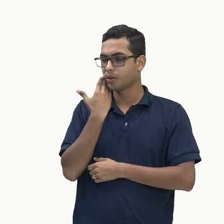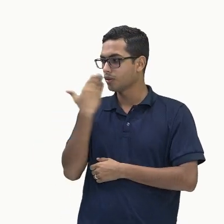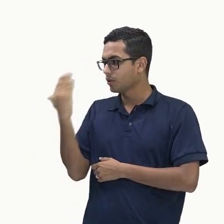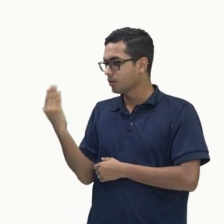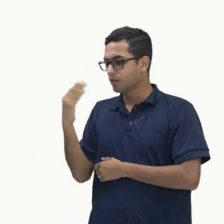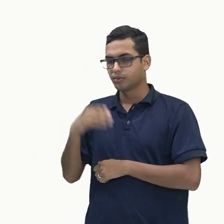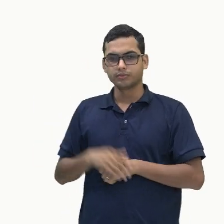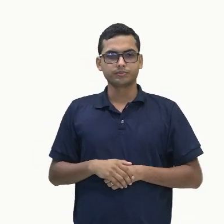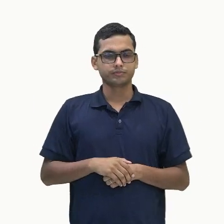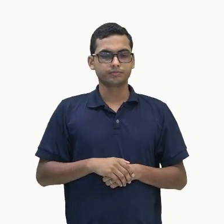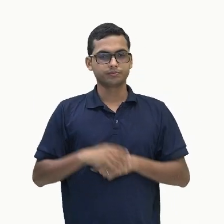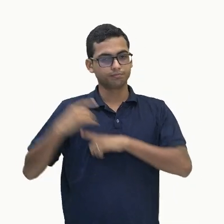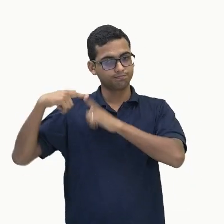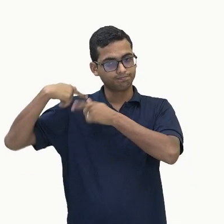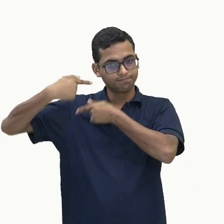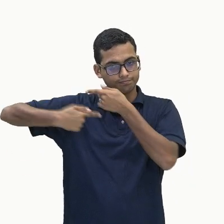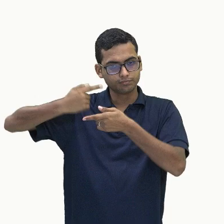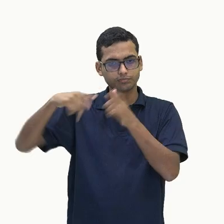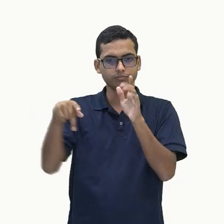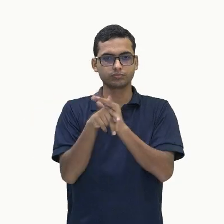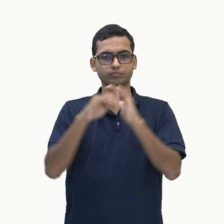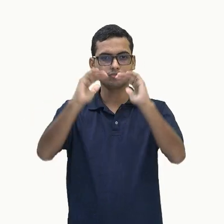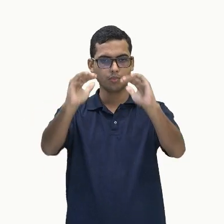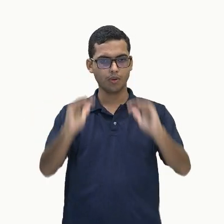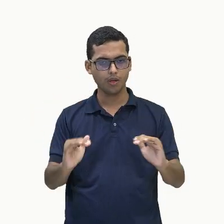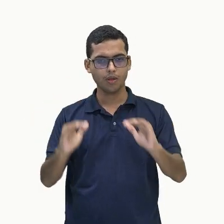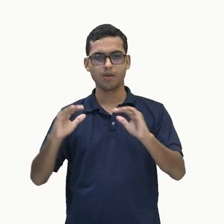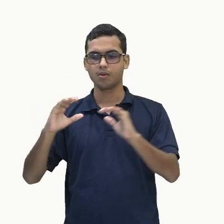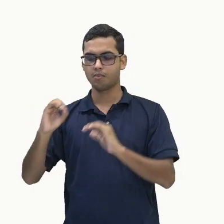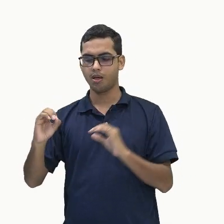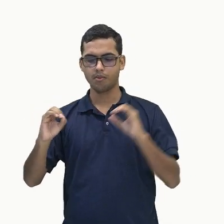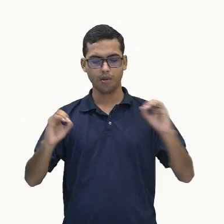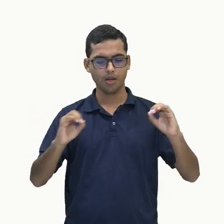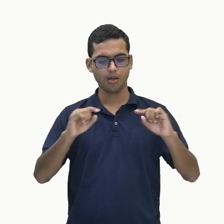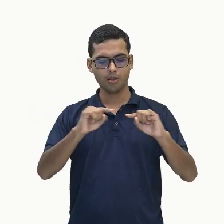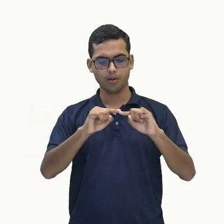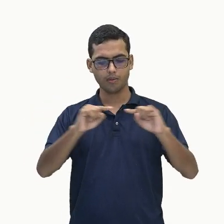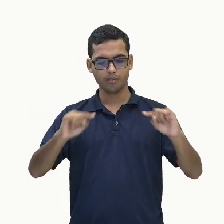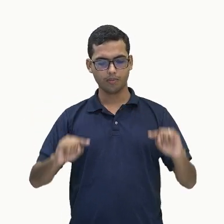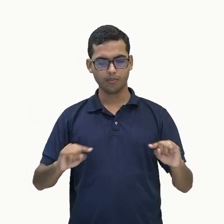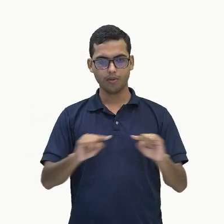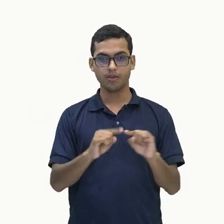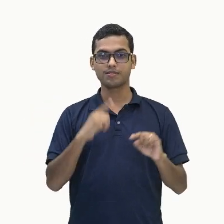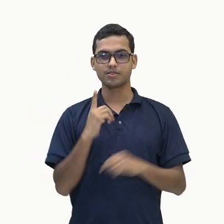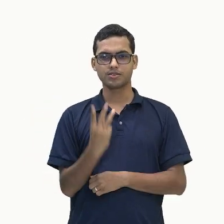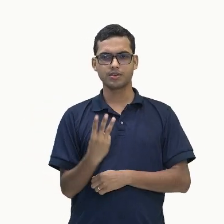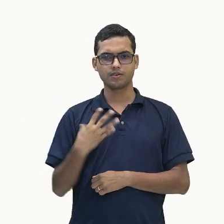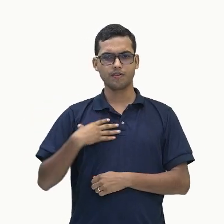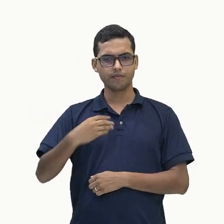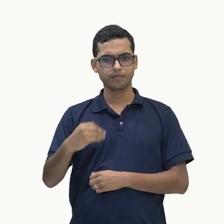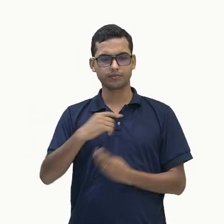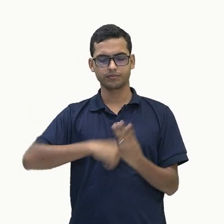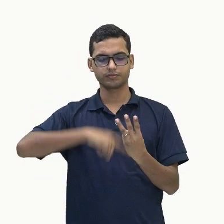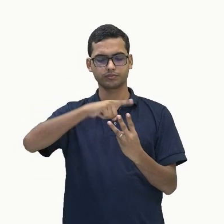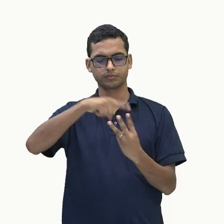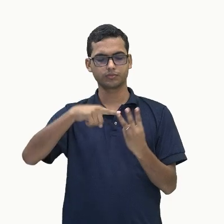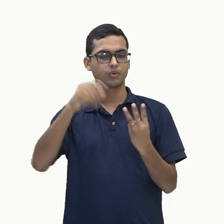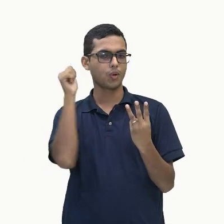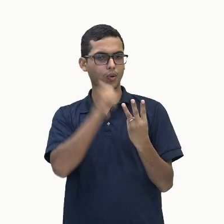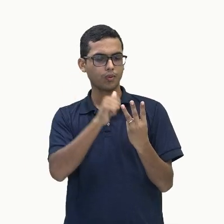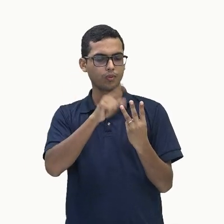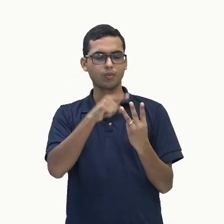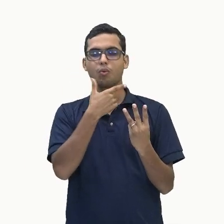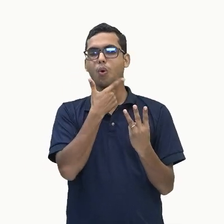os descendentes. No caso desse casal, eles tiveram 3 filhos, 2 meninas e